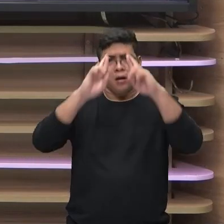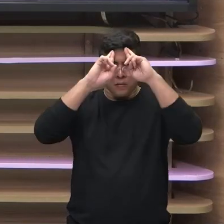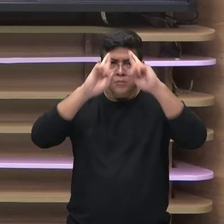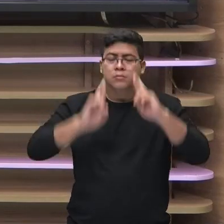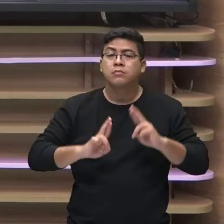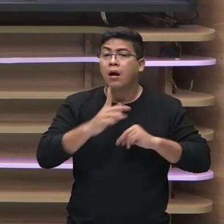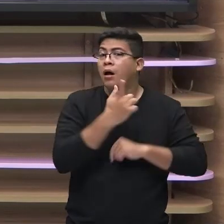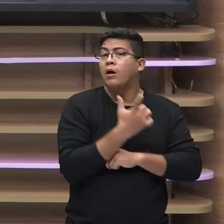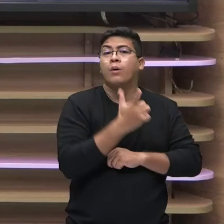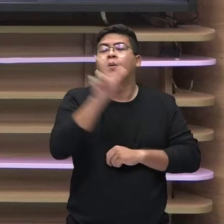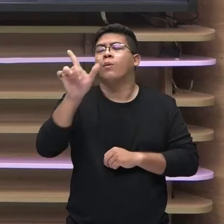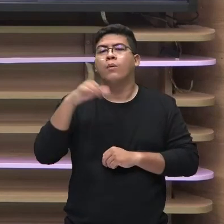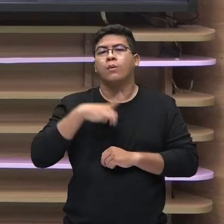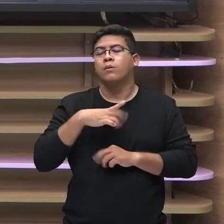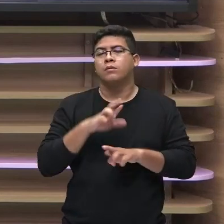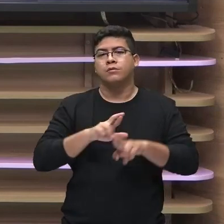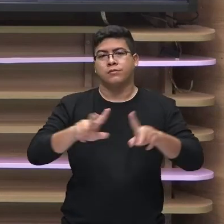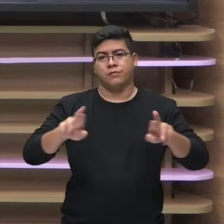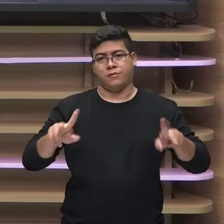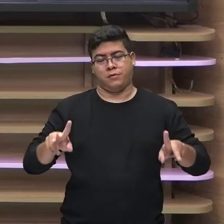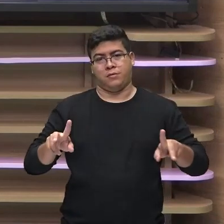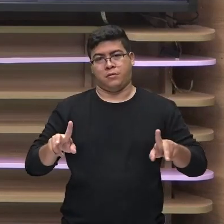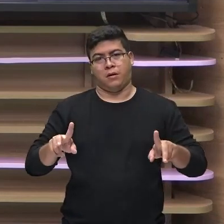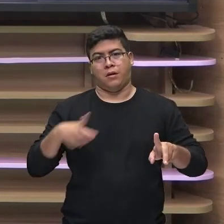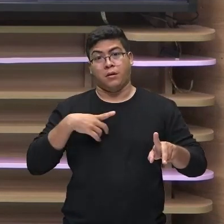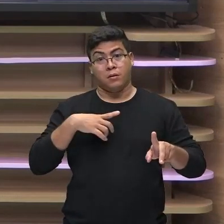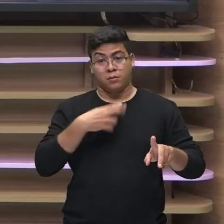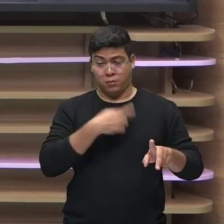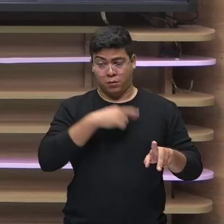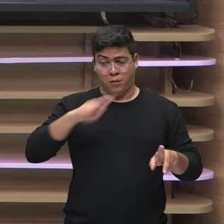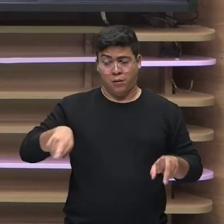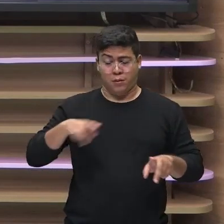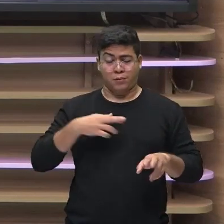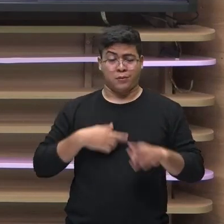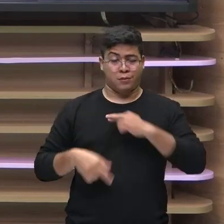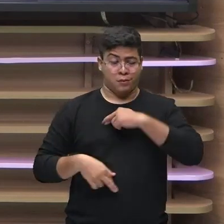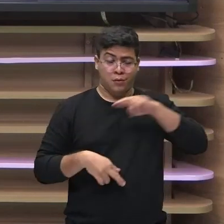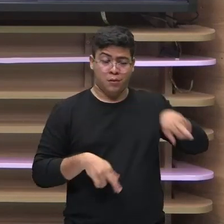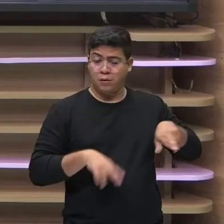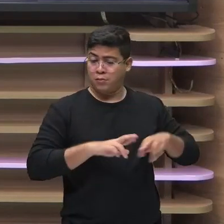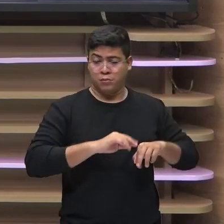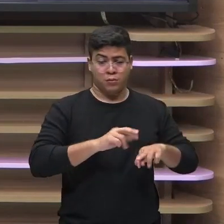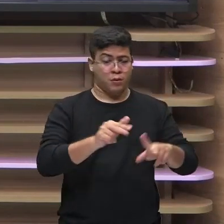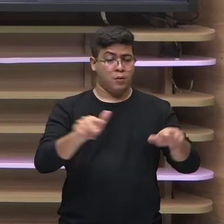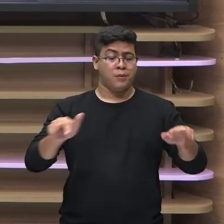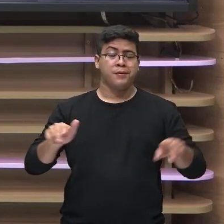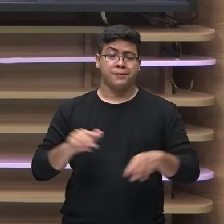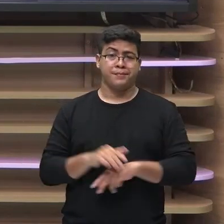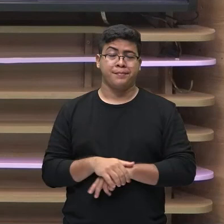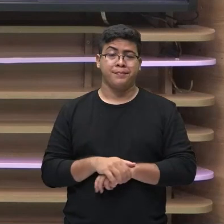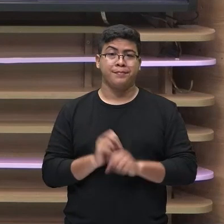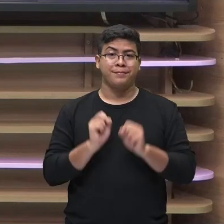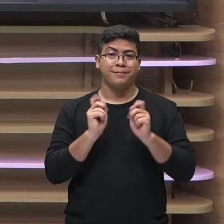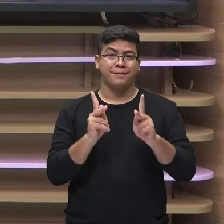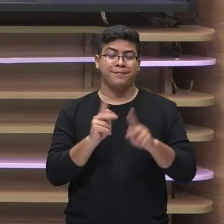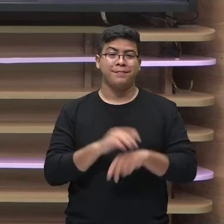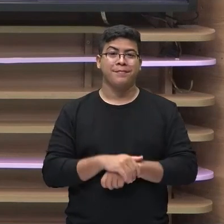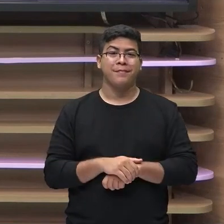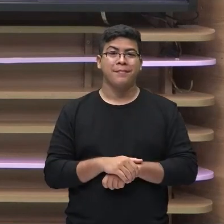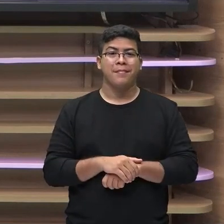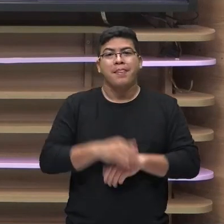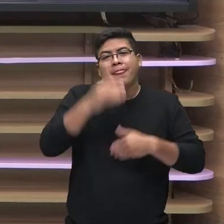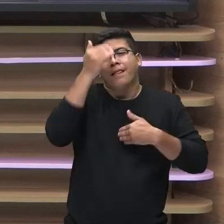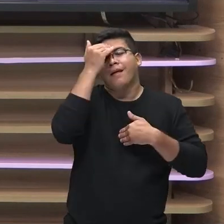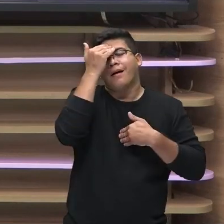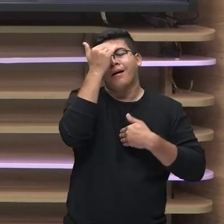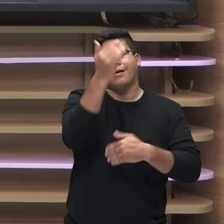tradições religiosas diferentes da nossa, diferente da sua, diferente da minha, diferente de qualquer um de nós, ok? Então, muito